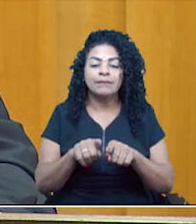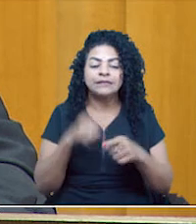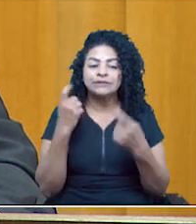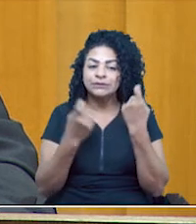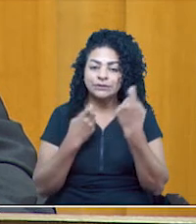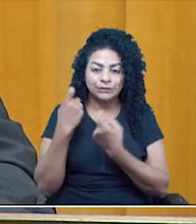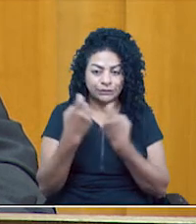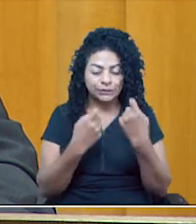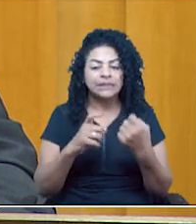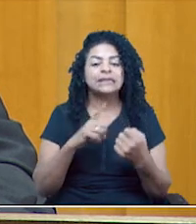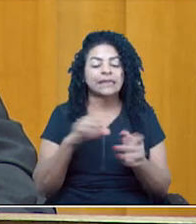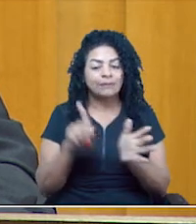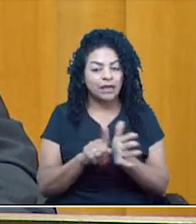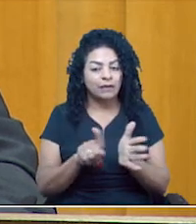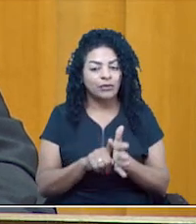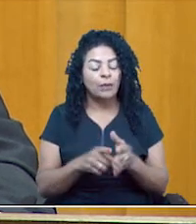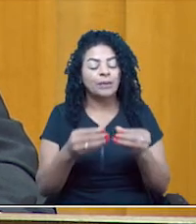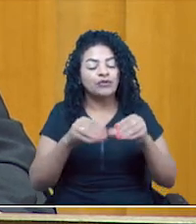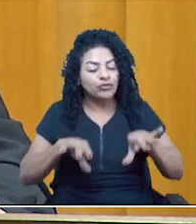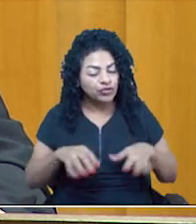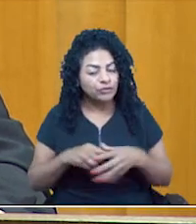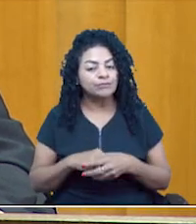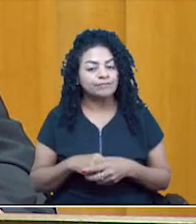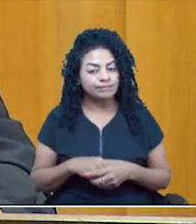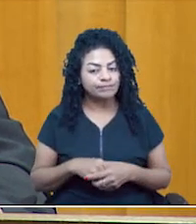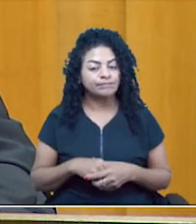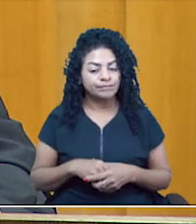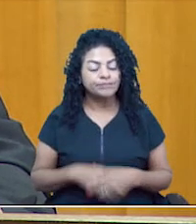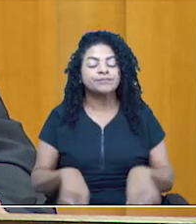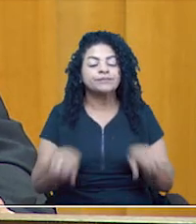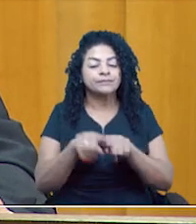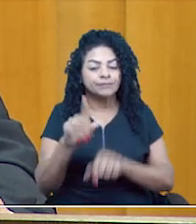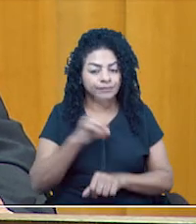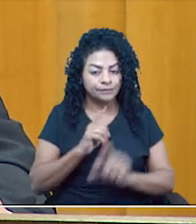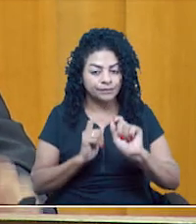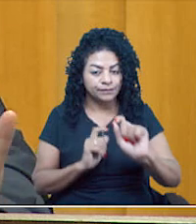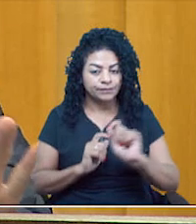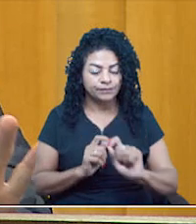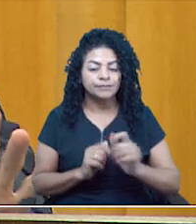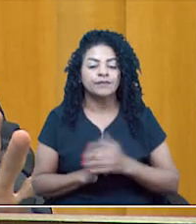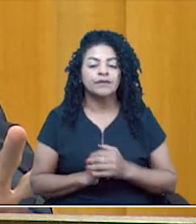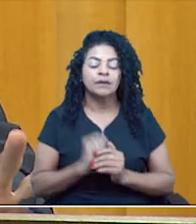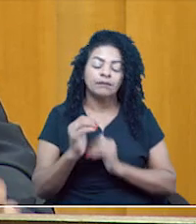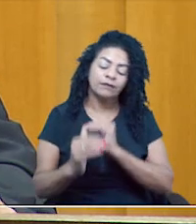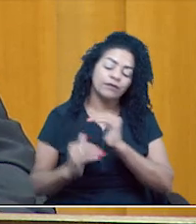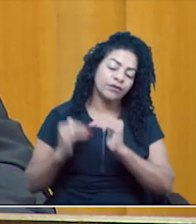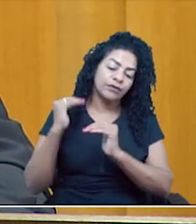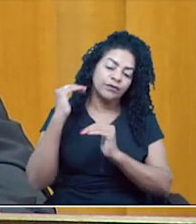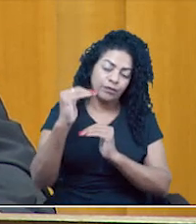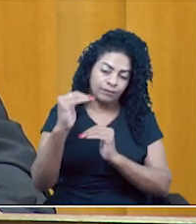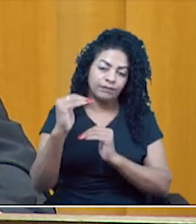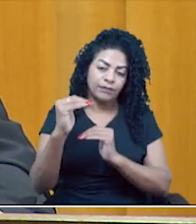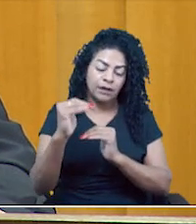efeitos. Muitos efeitos. Nós temos também um elevado índice, vou trazer isso detalhadamente depois,